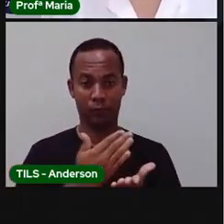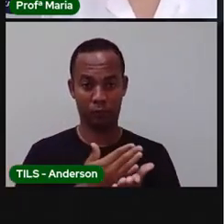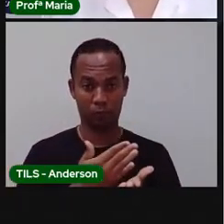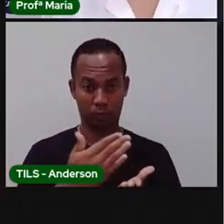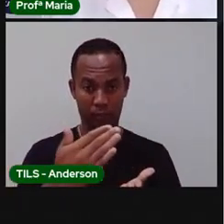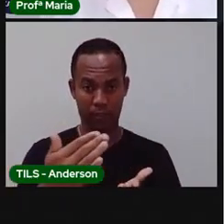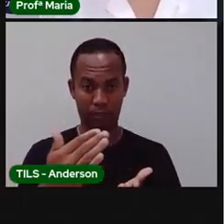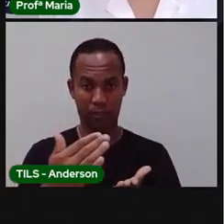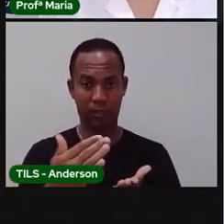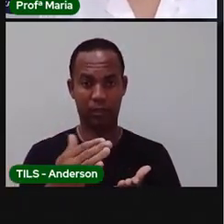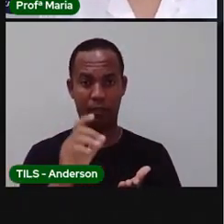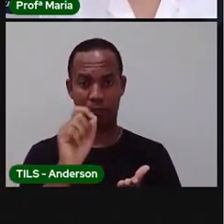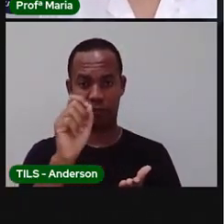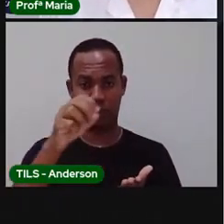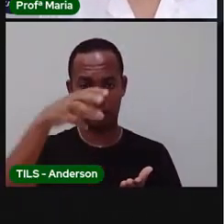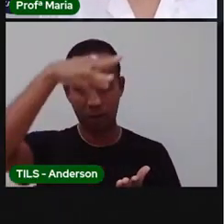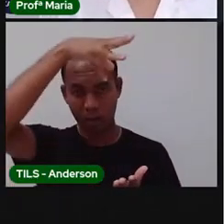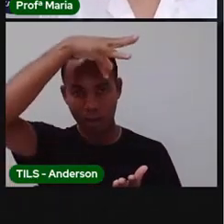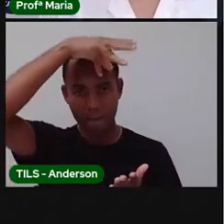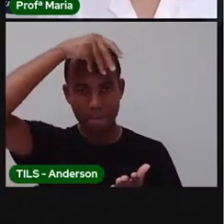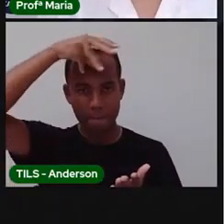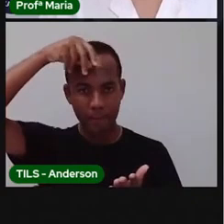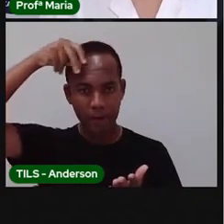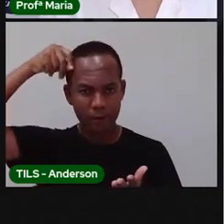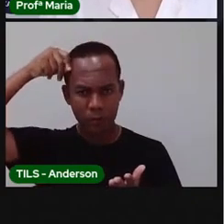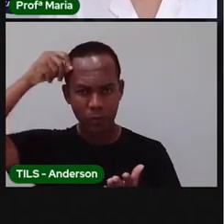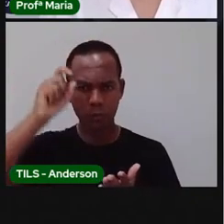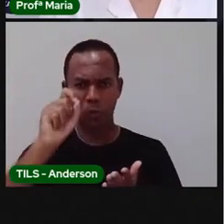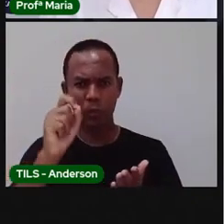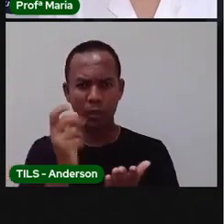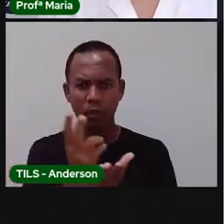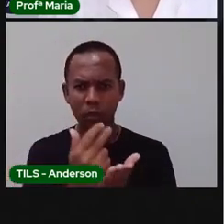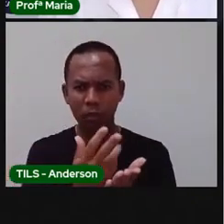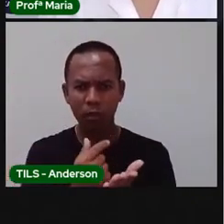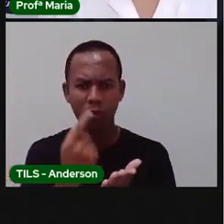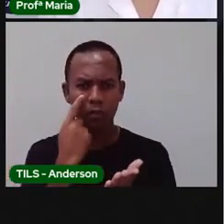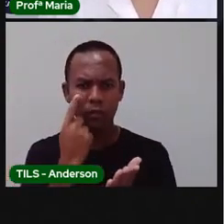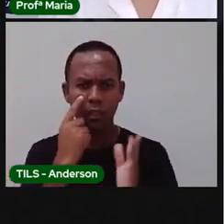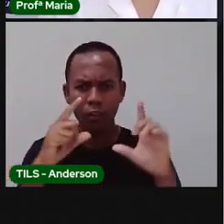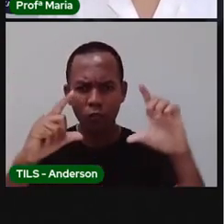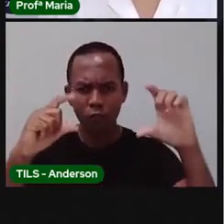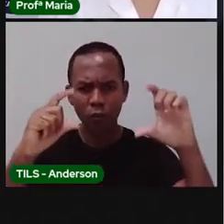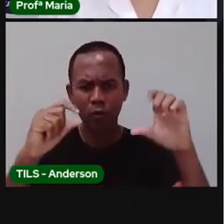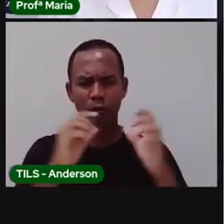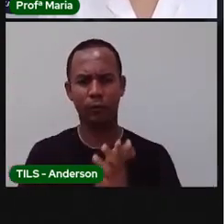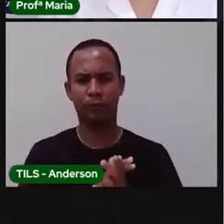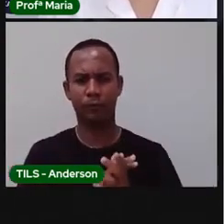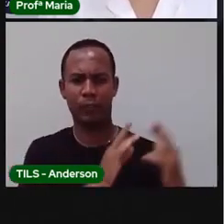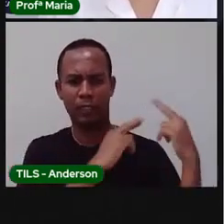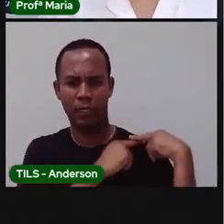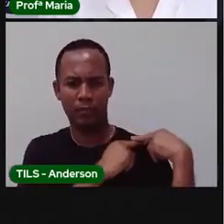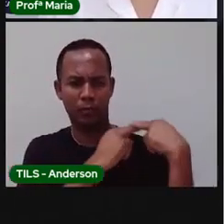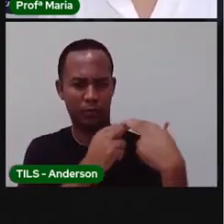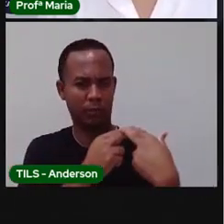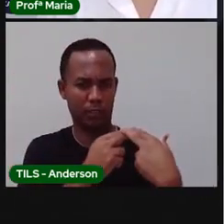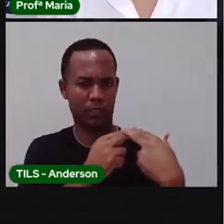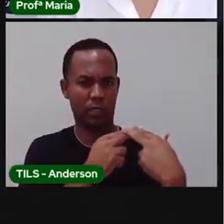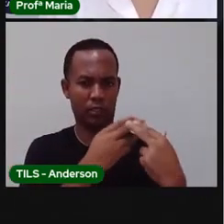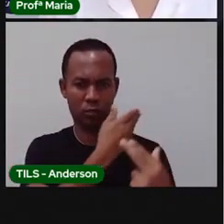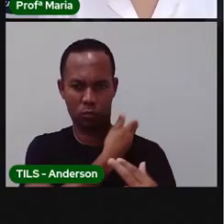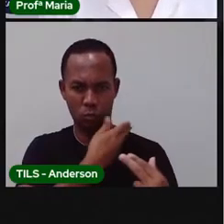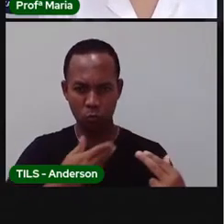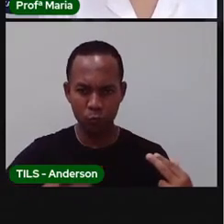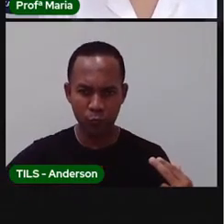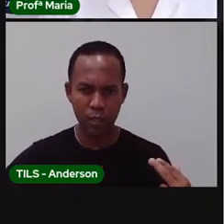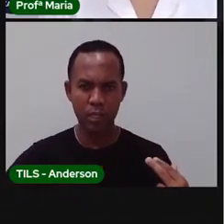a imagem da prefeitura. A Pro já falou com vocês que é de responsabilidade do poder público